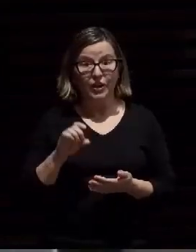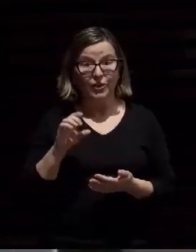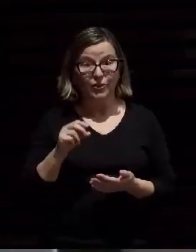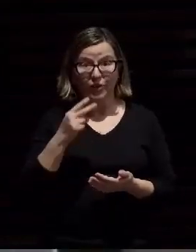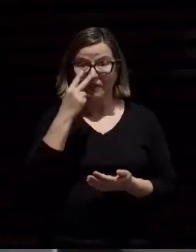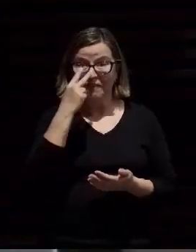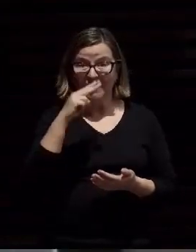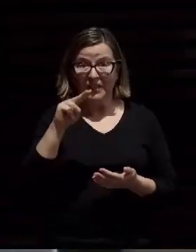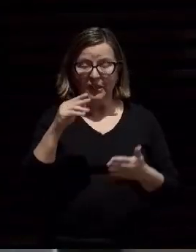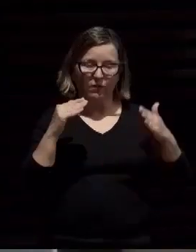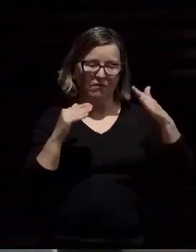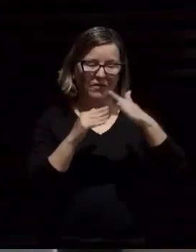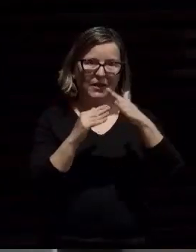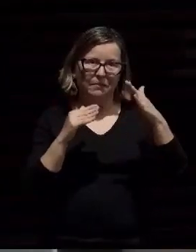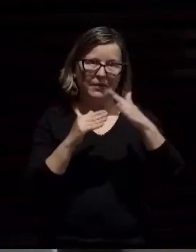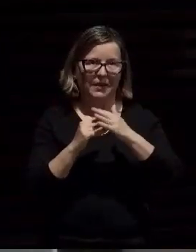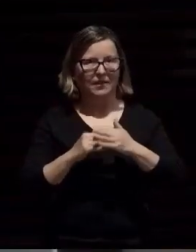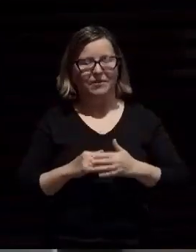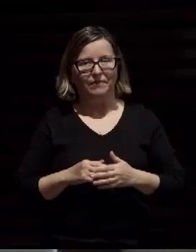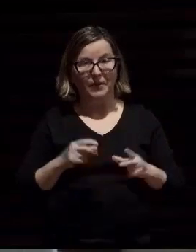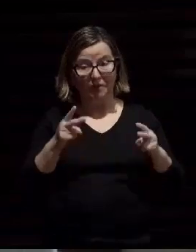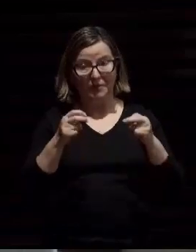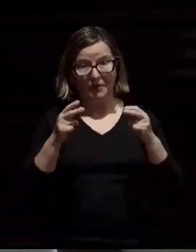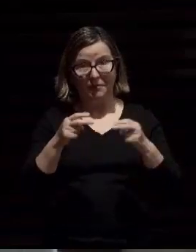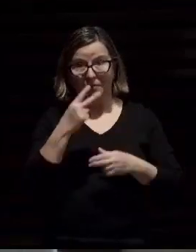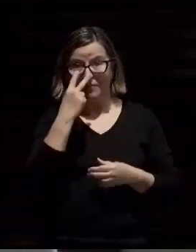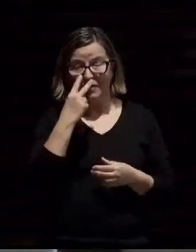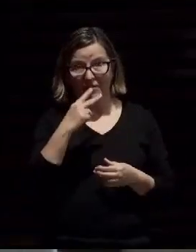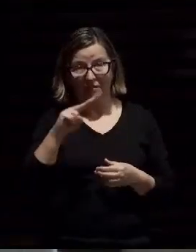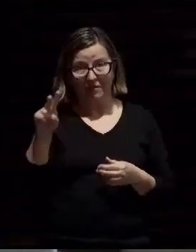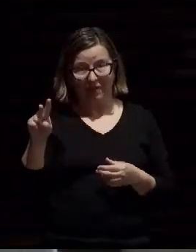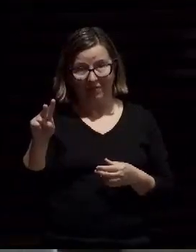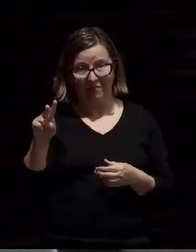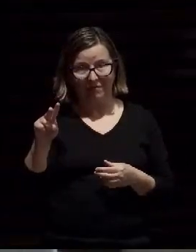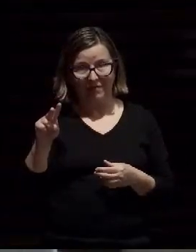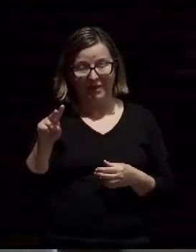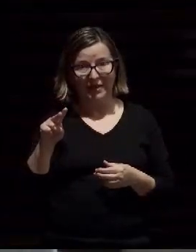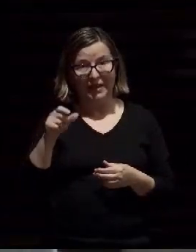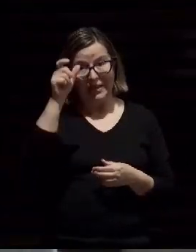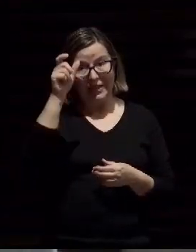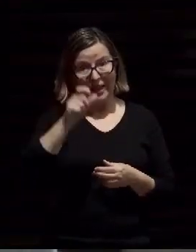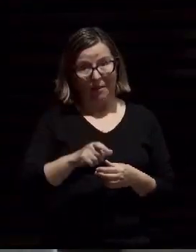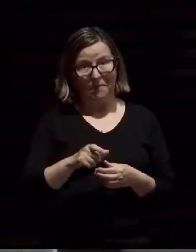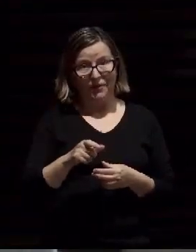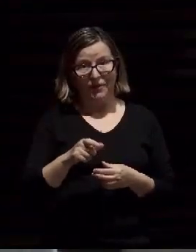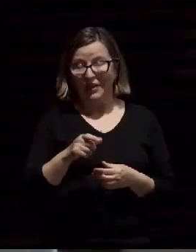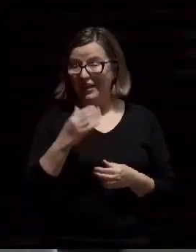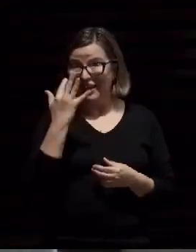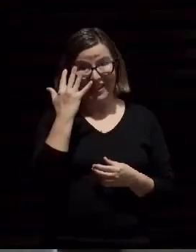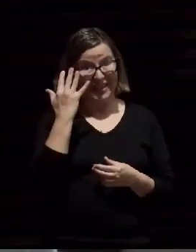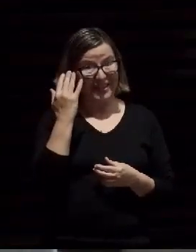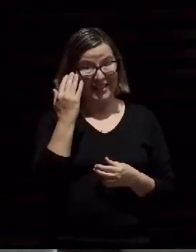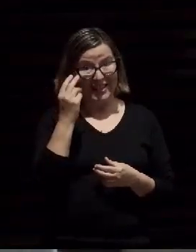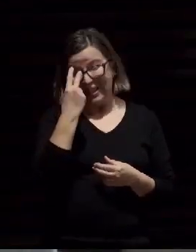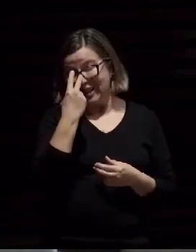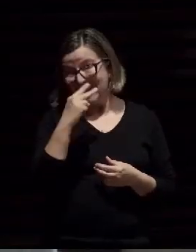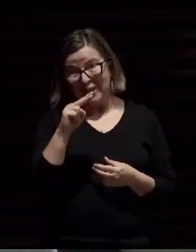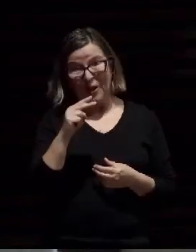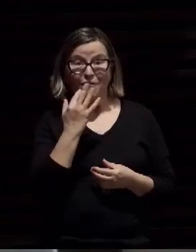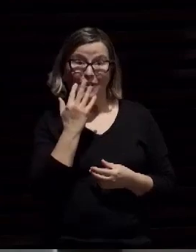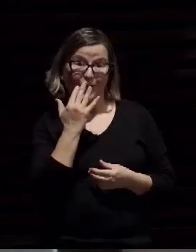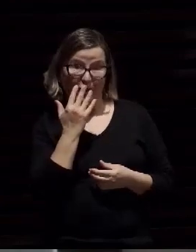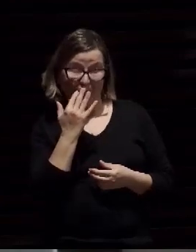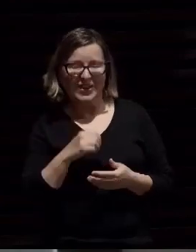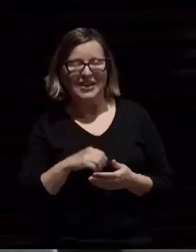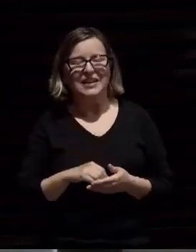conhecer. A percepção visual do daltônico é diferente do não daltônico, mas